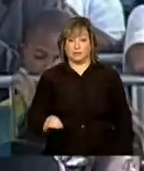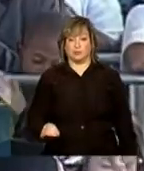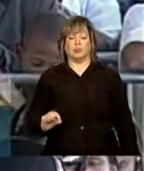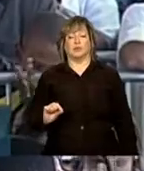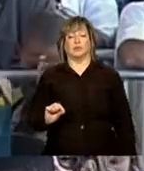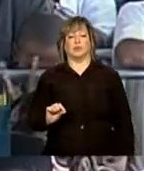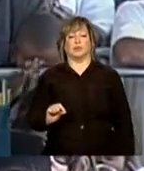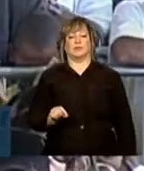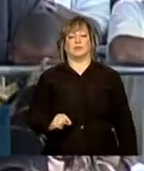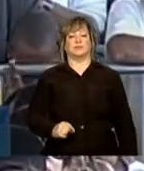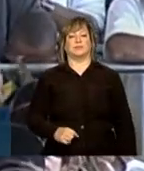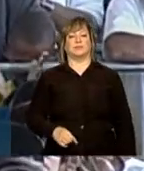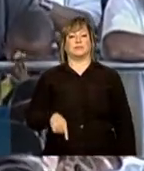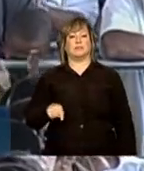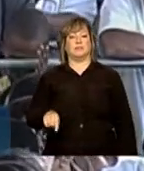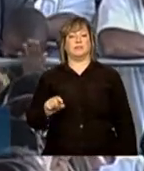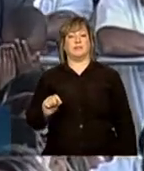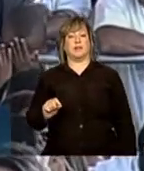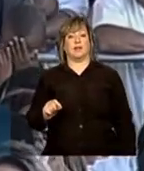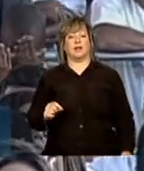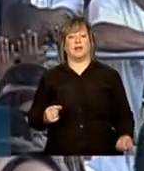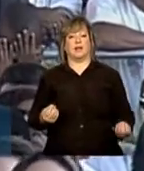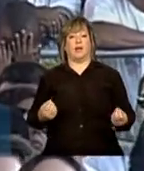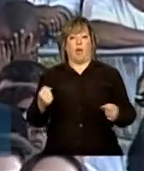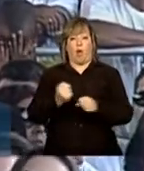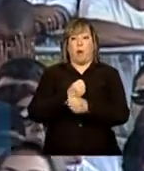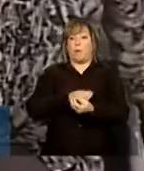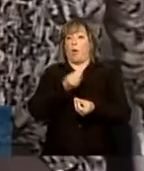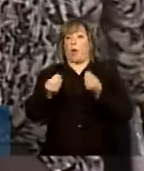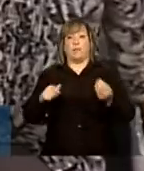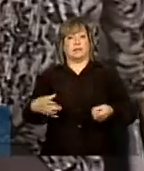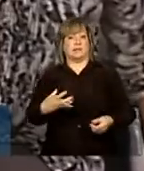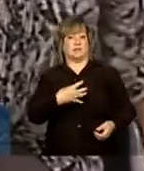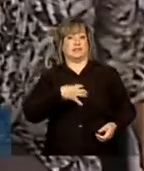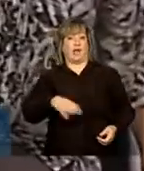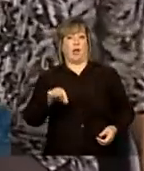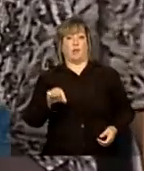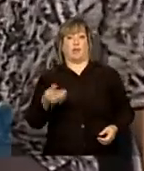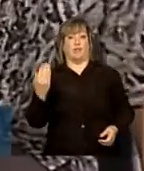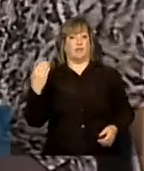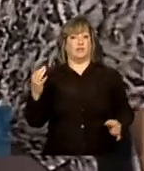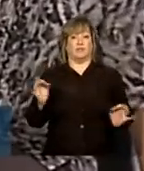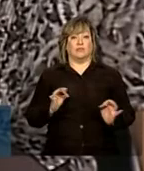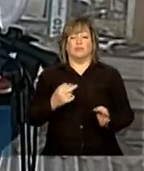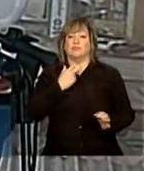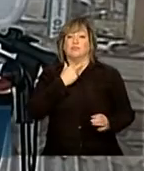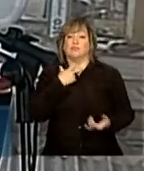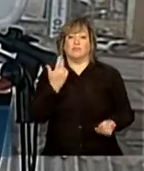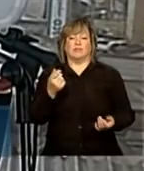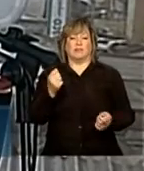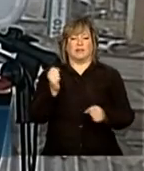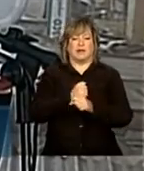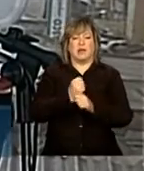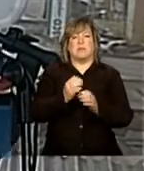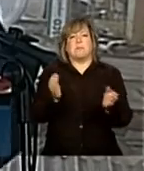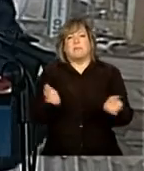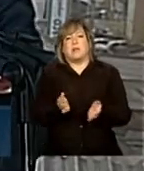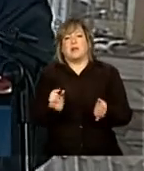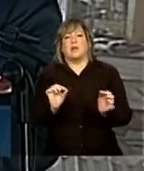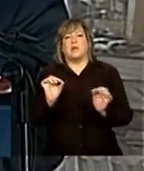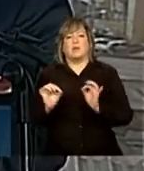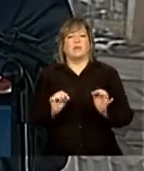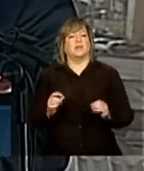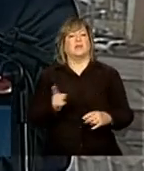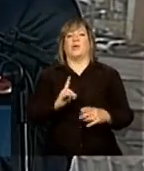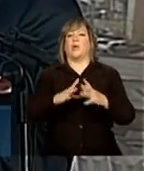uma intervenção que não estava à altura de Salvador. Era uma intervenção acanhada, pequena e que